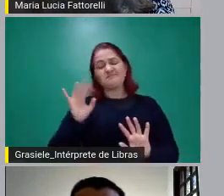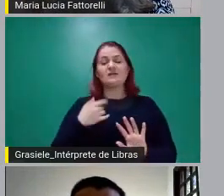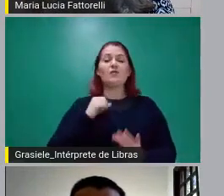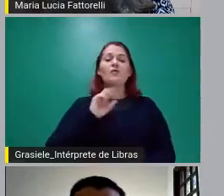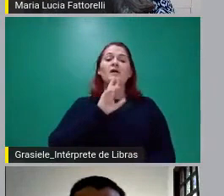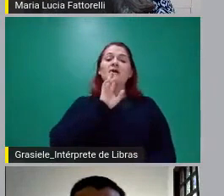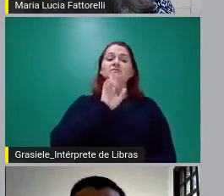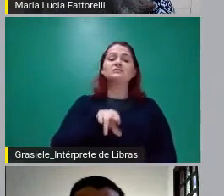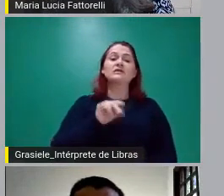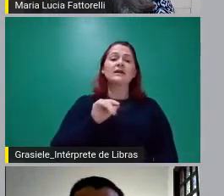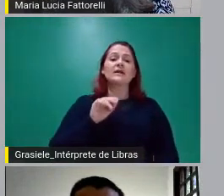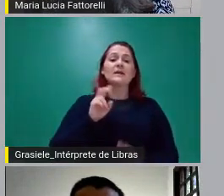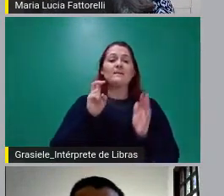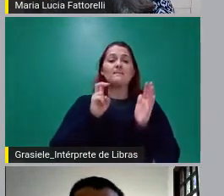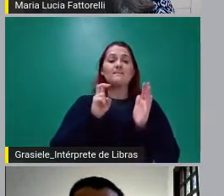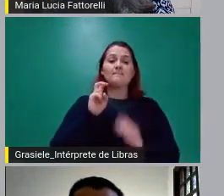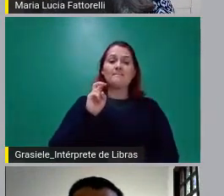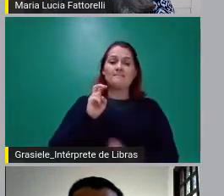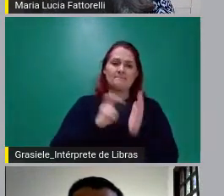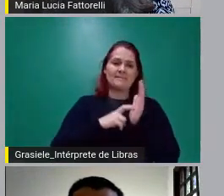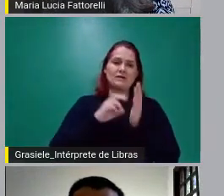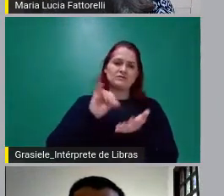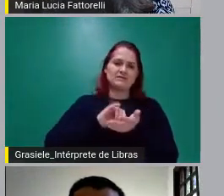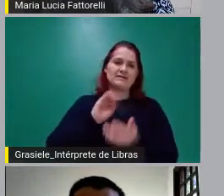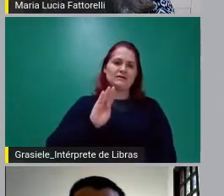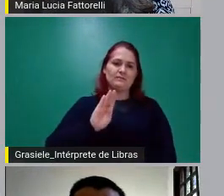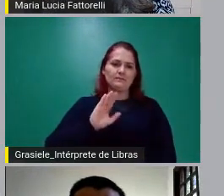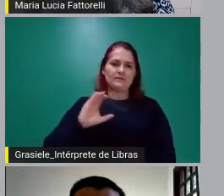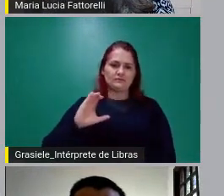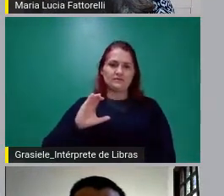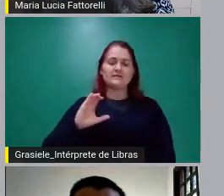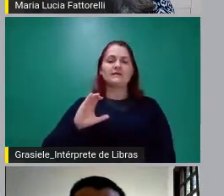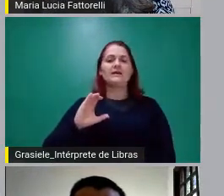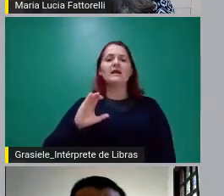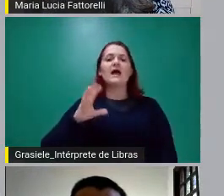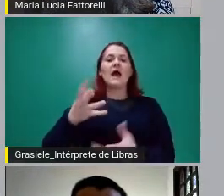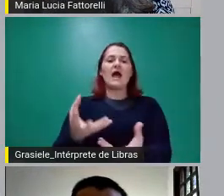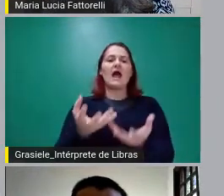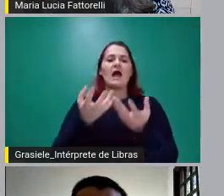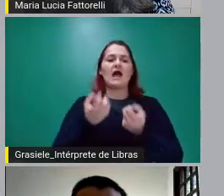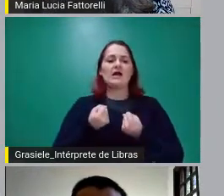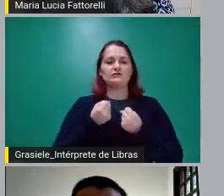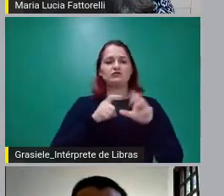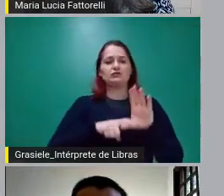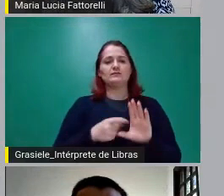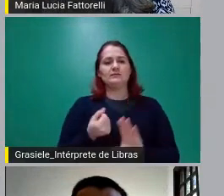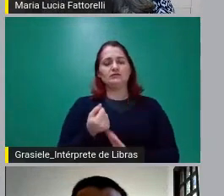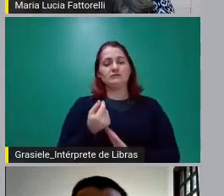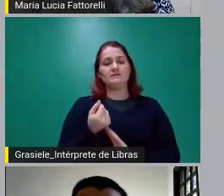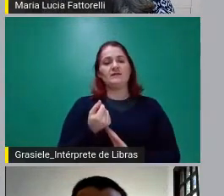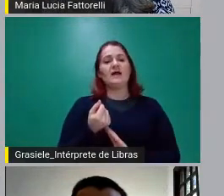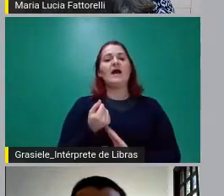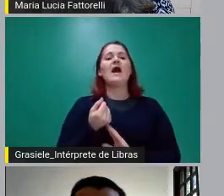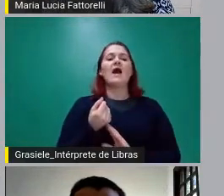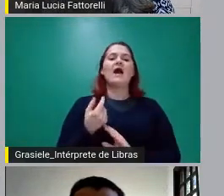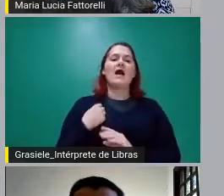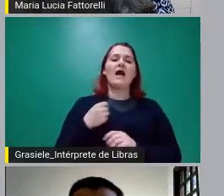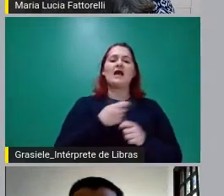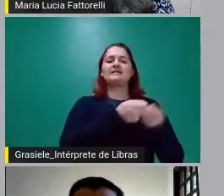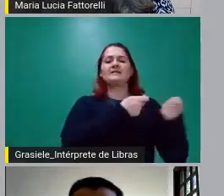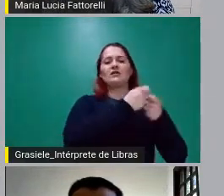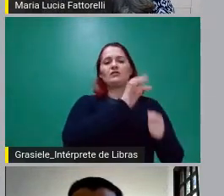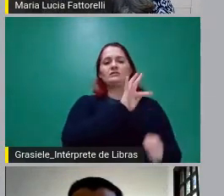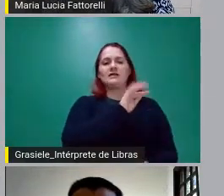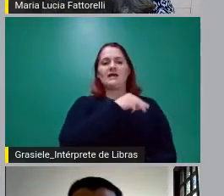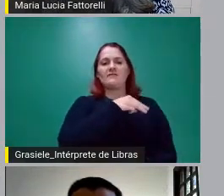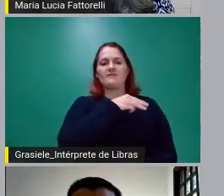Central assume essas dívidas e pavimenta o ingresso do FMI em 83, tanto no Brasil como em diversos países na América Latina, todos